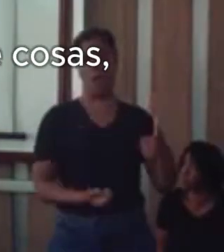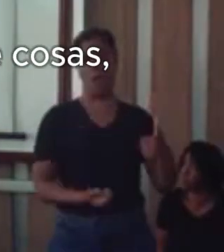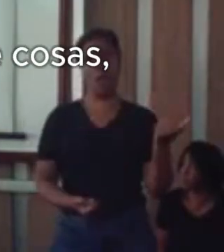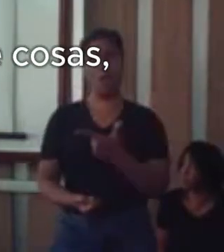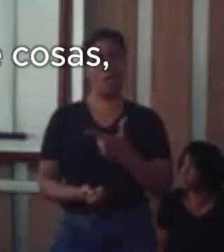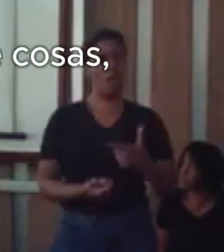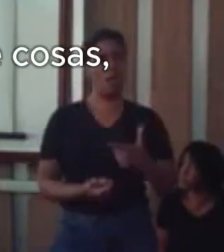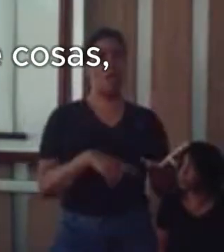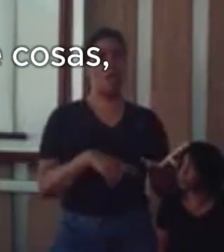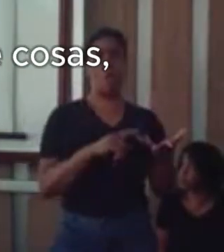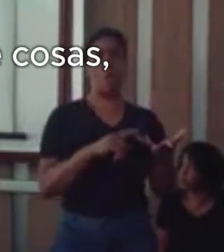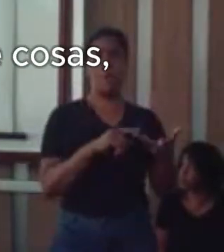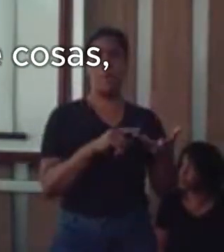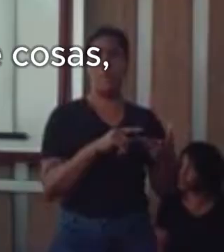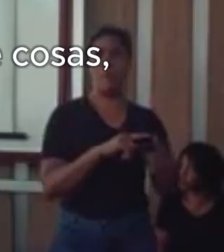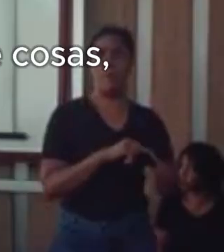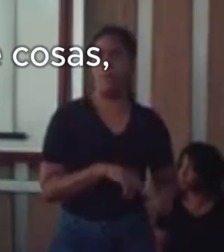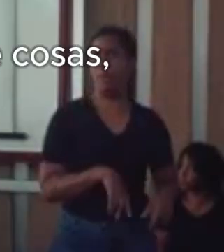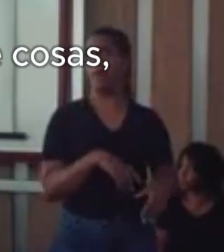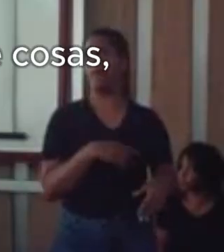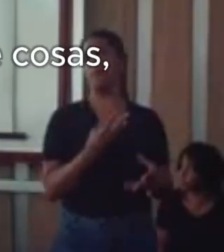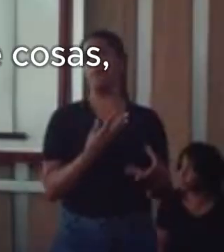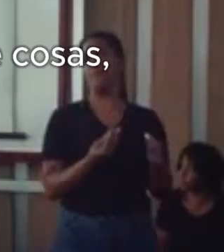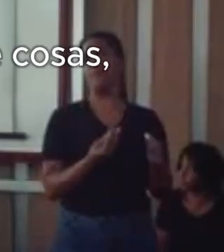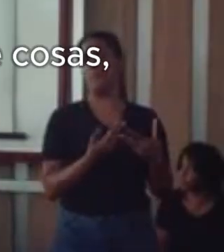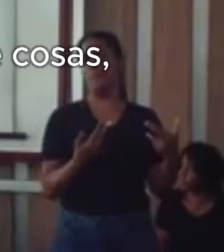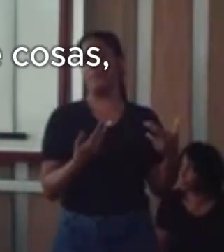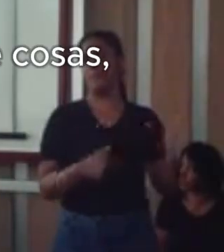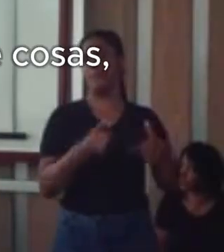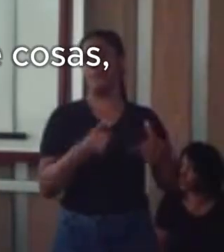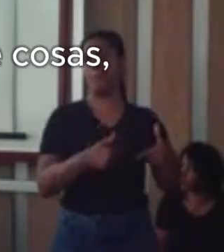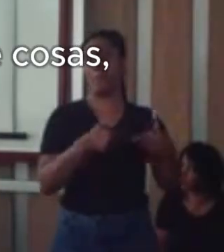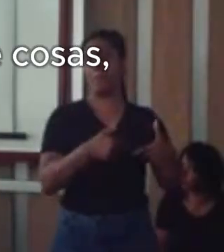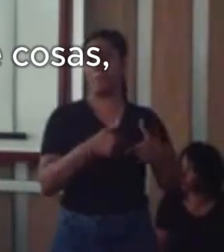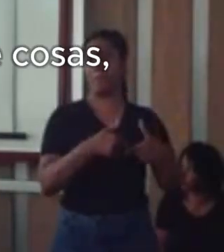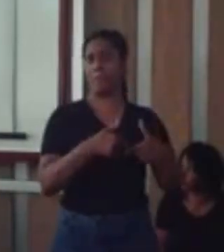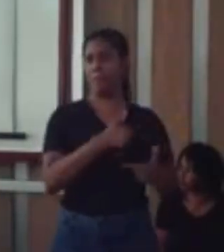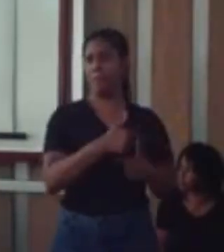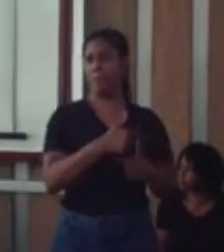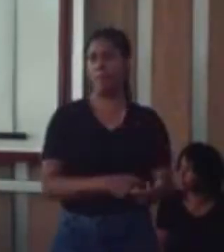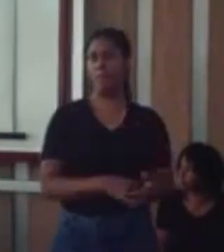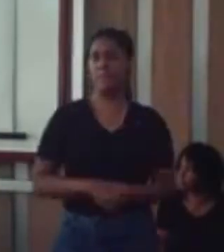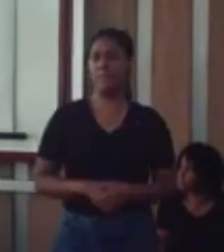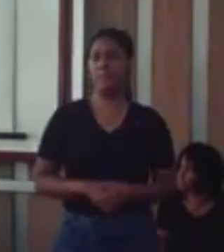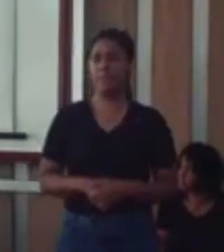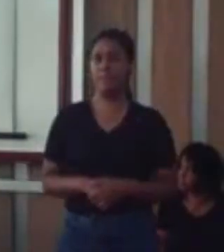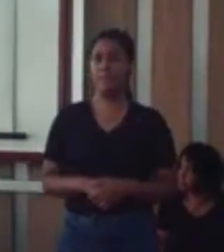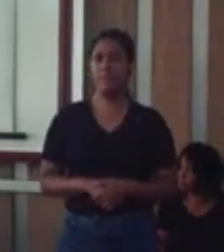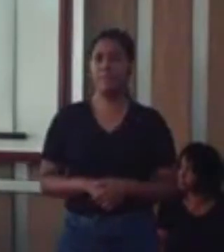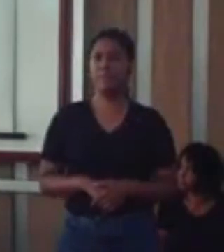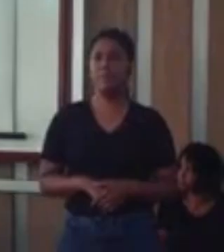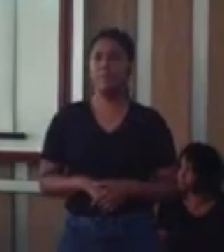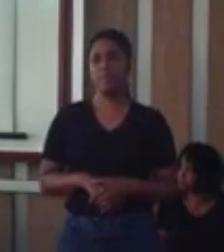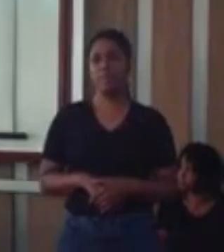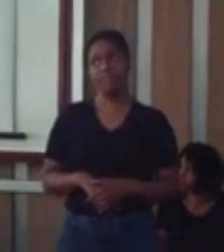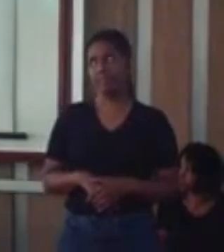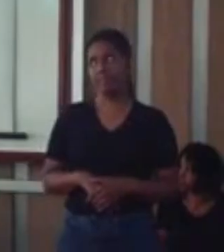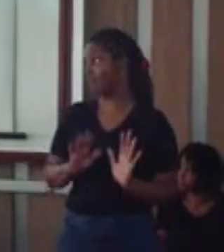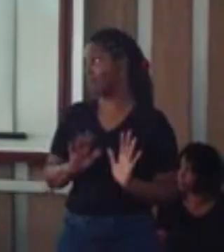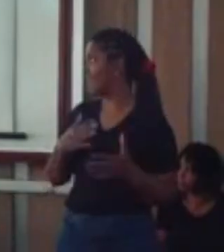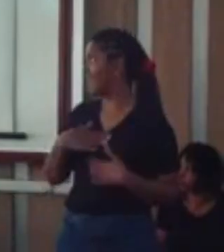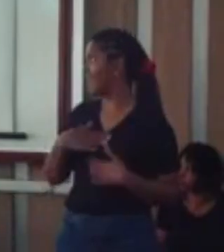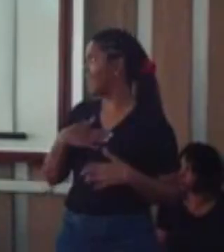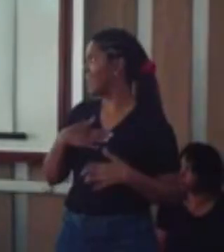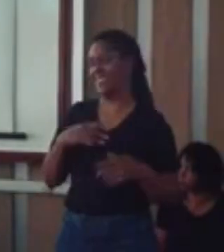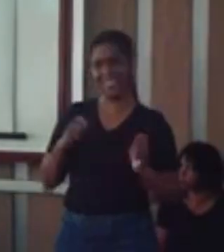coisa, sinaliza um monte de coisa. É possível. Não vamos